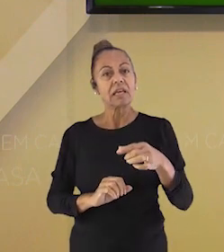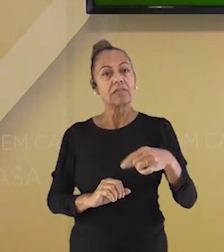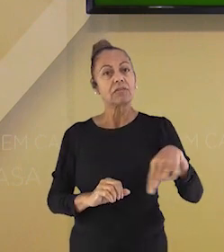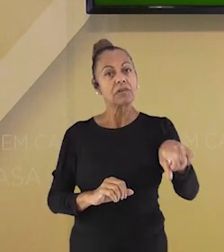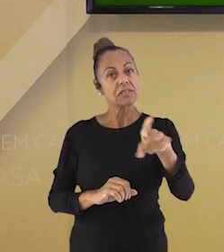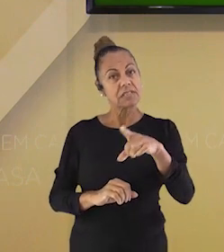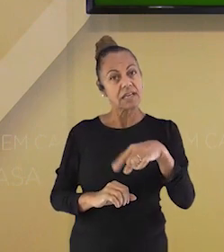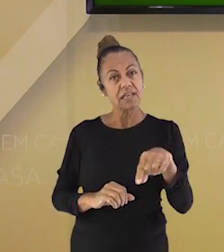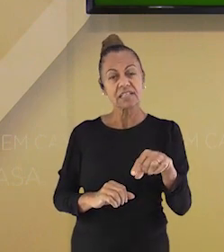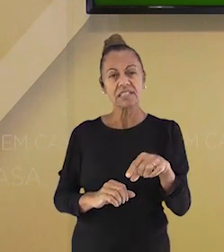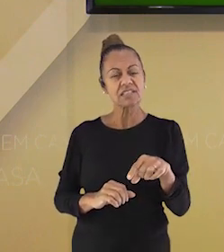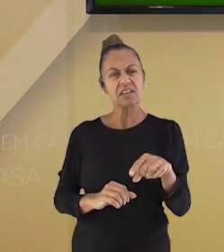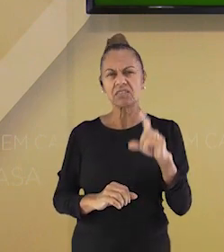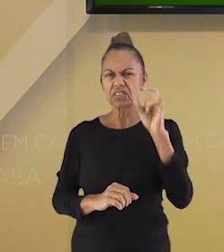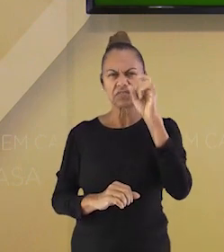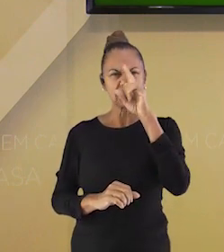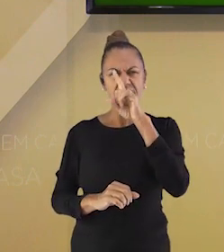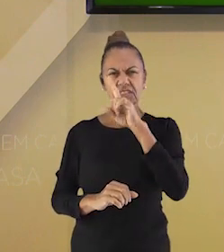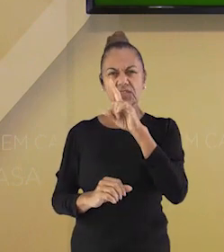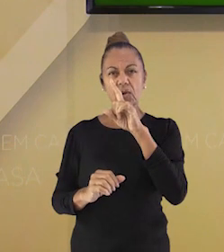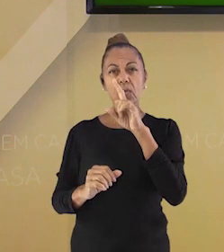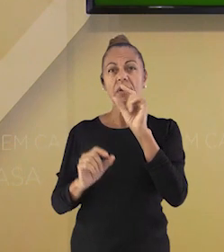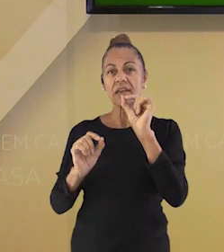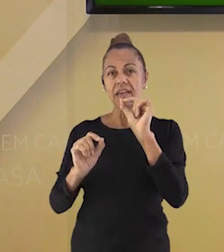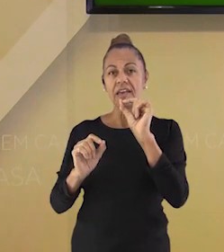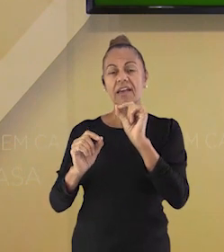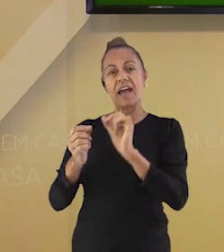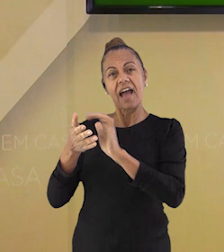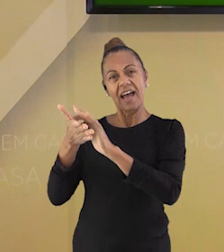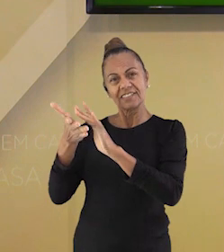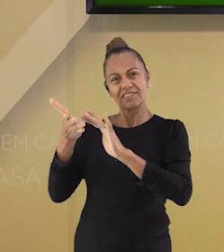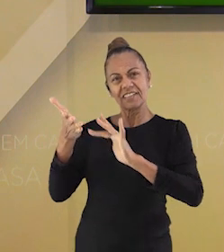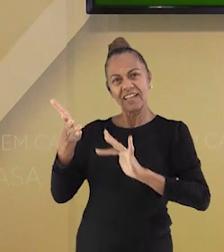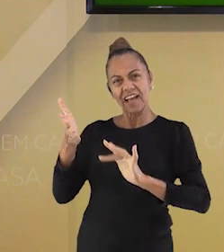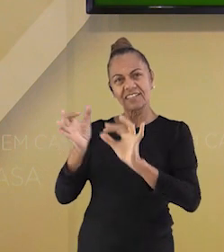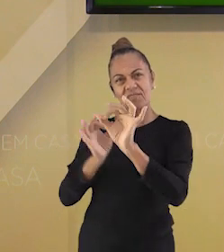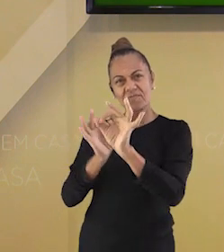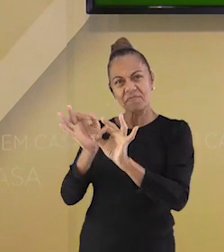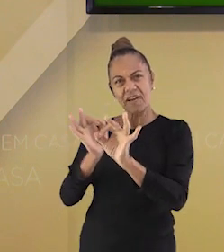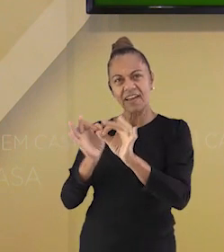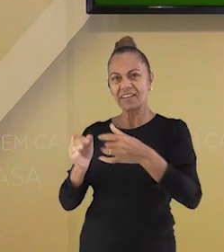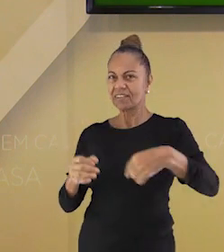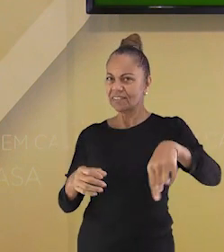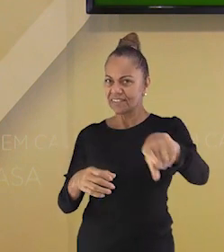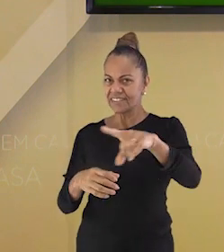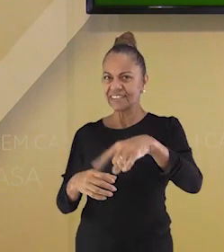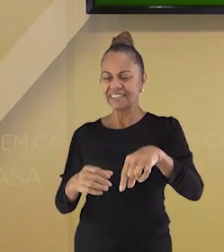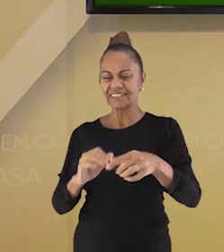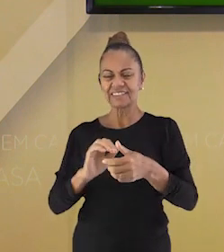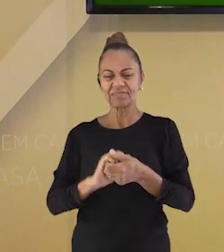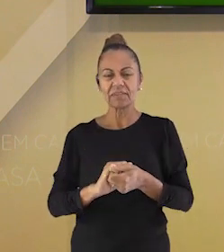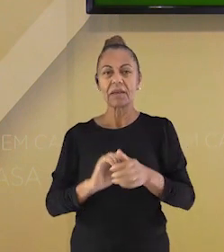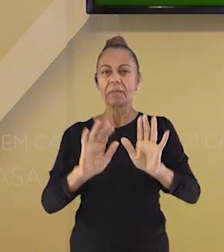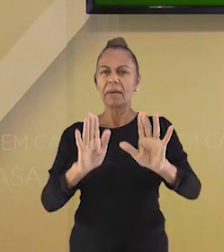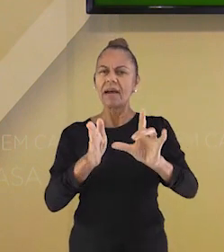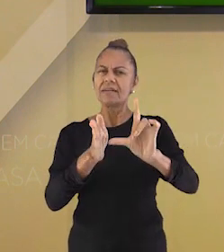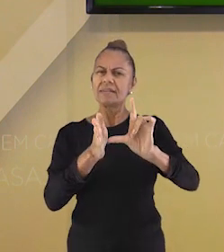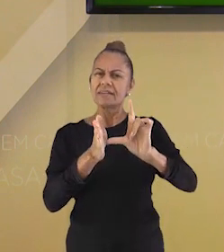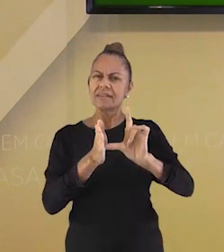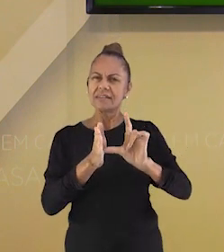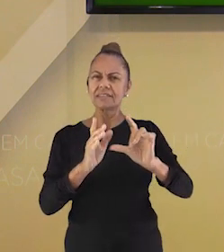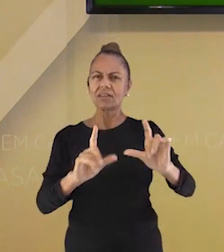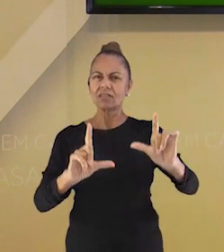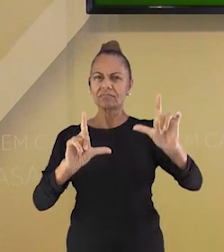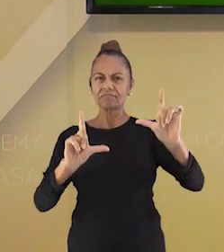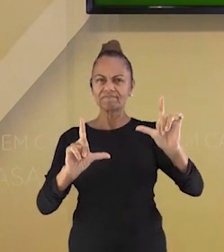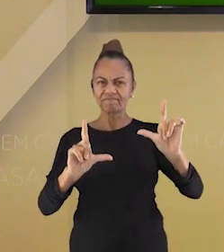vocês aprenderam mesmo, não terão problema algum em realizar essa atividade que preparei para vocês. Mas antes,